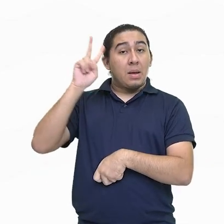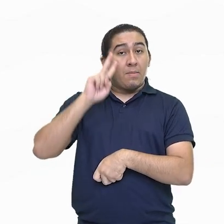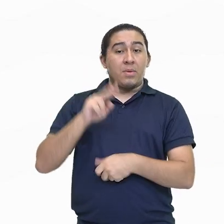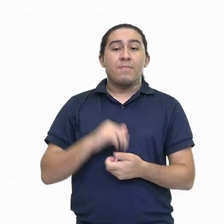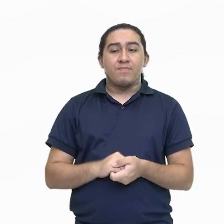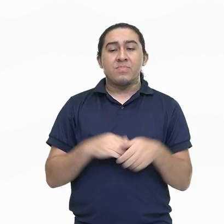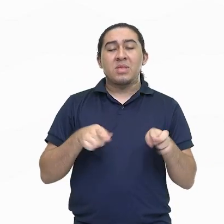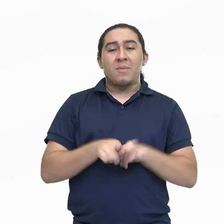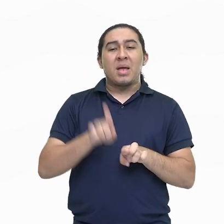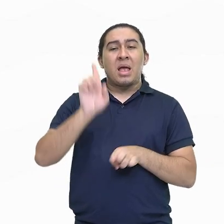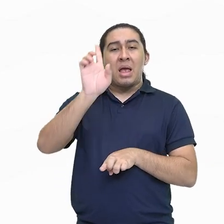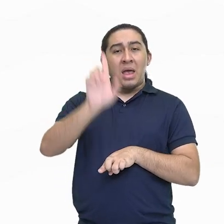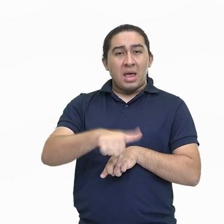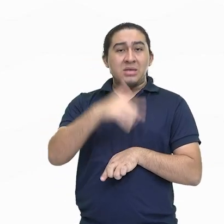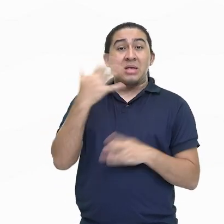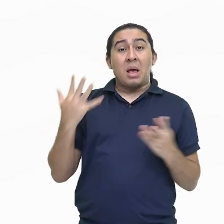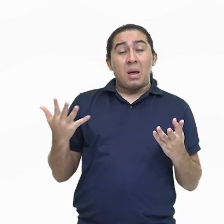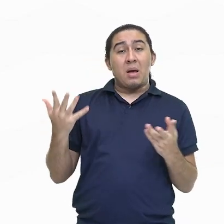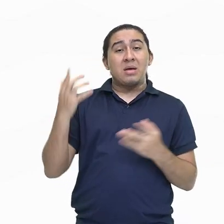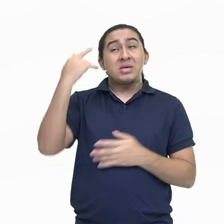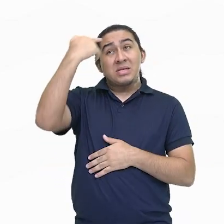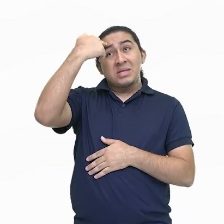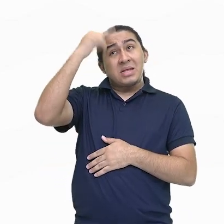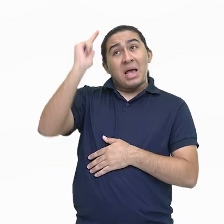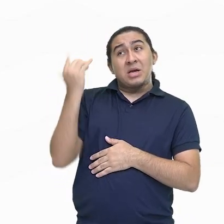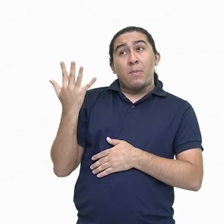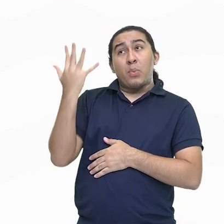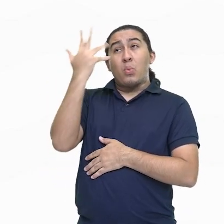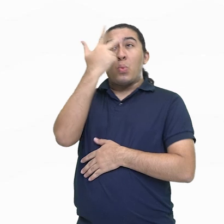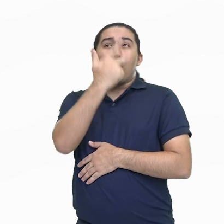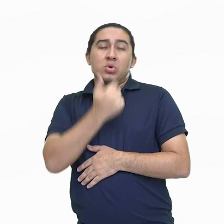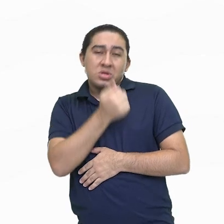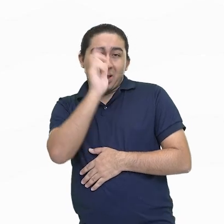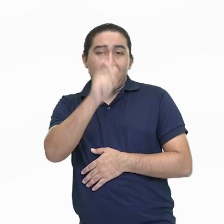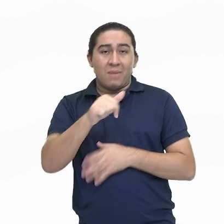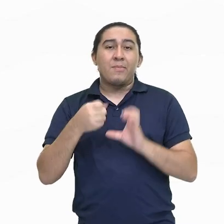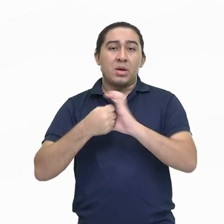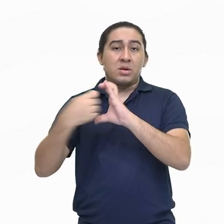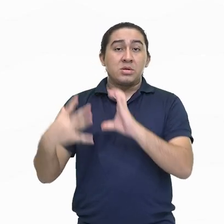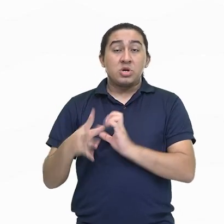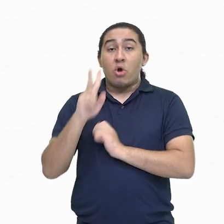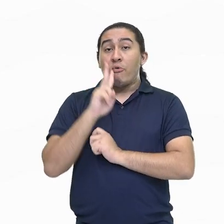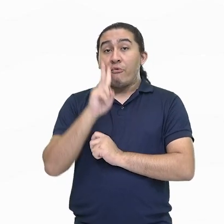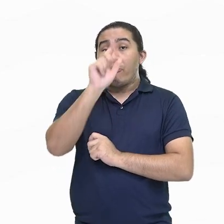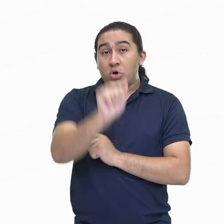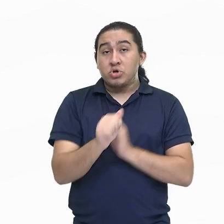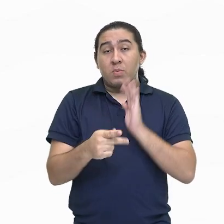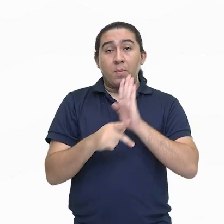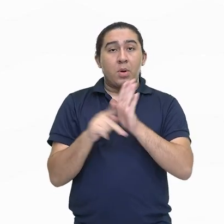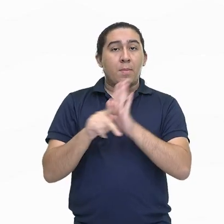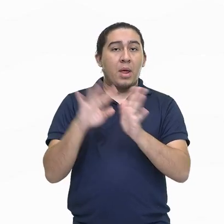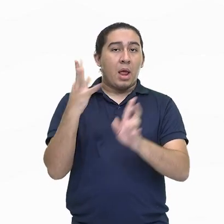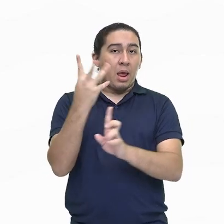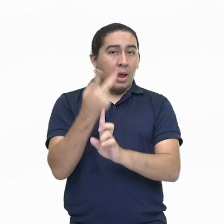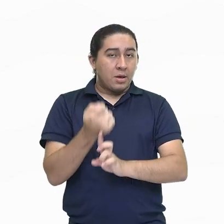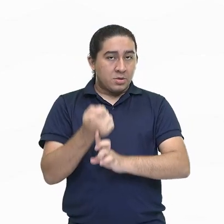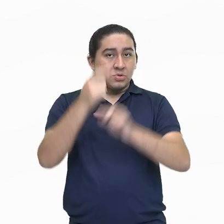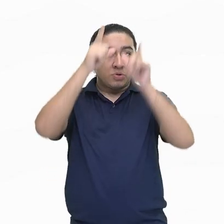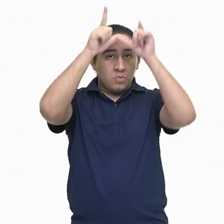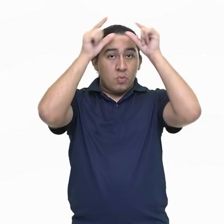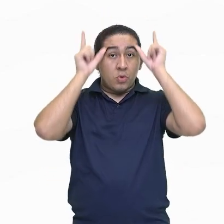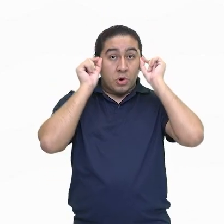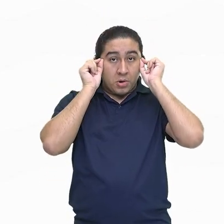o belo, esse ideal de beleza, era uma forte característica da arte grega.